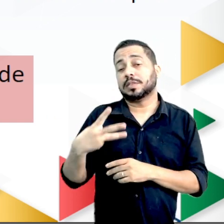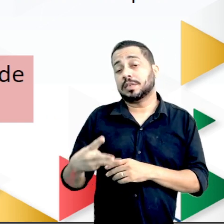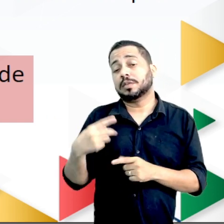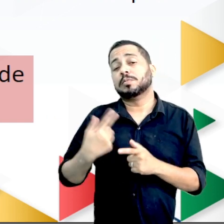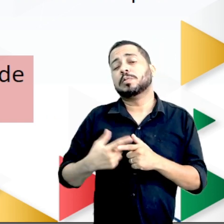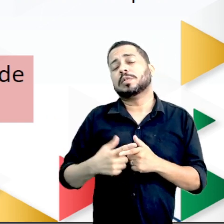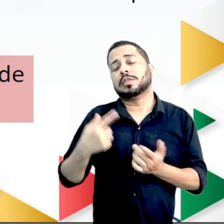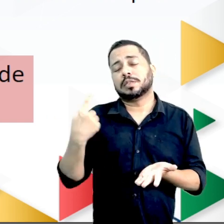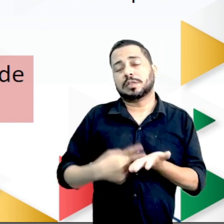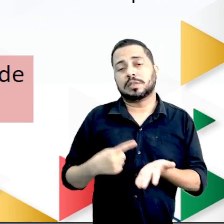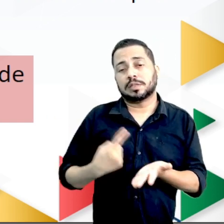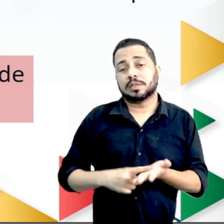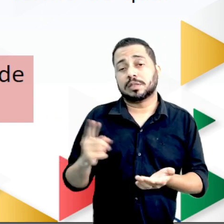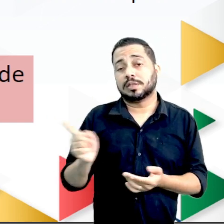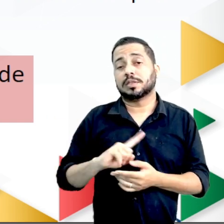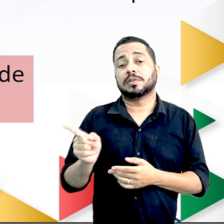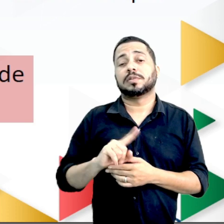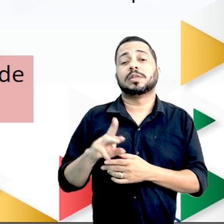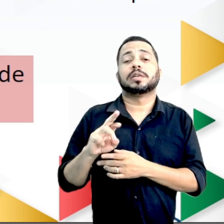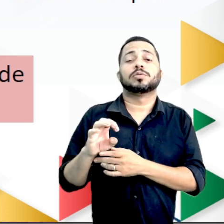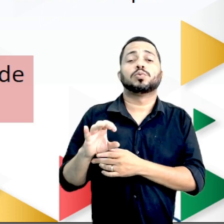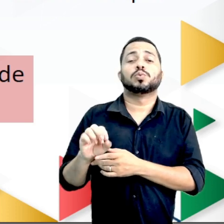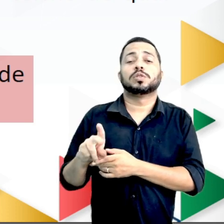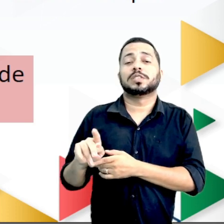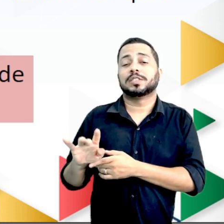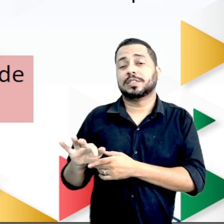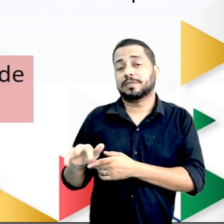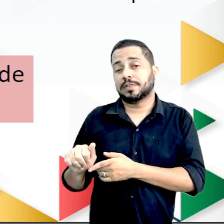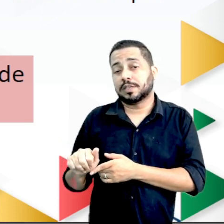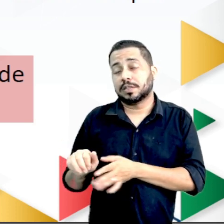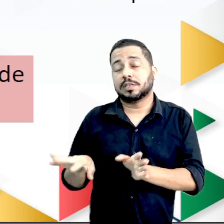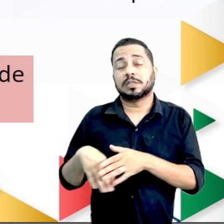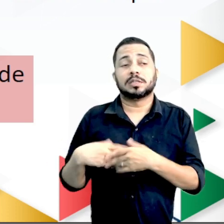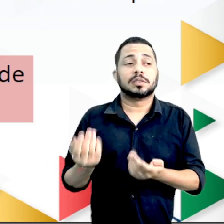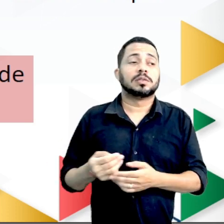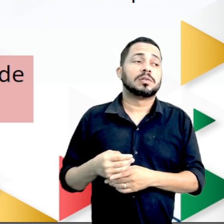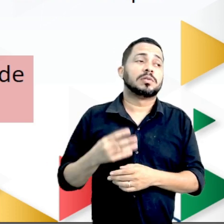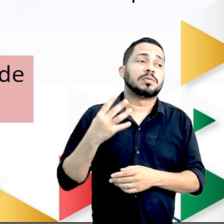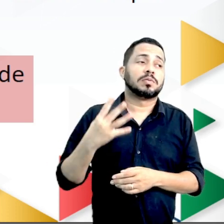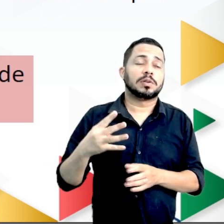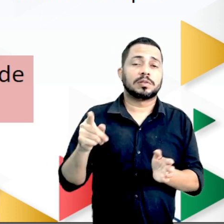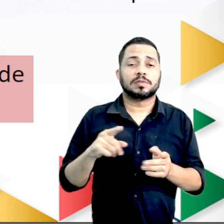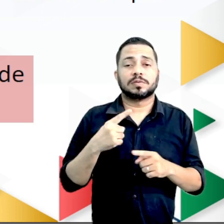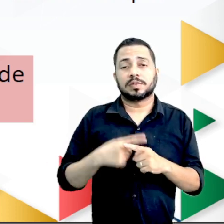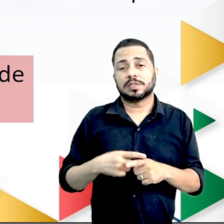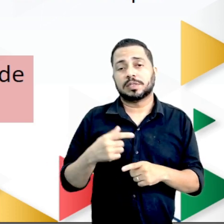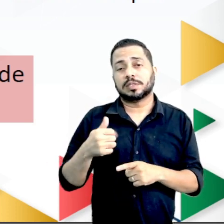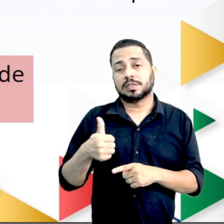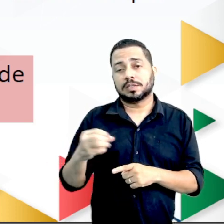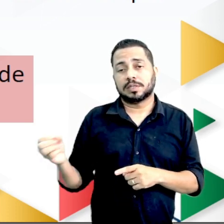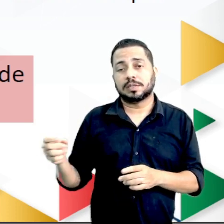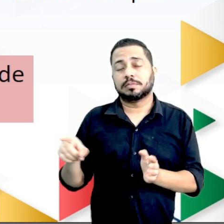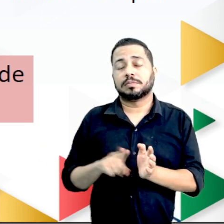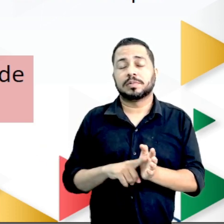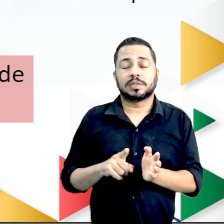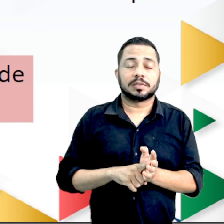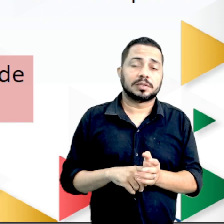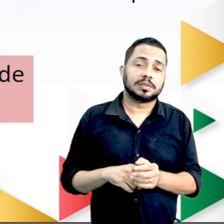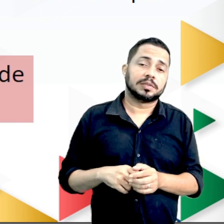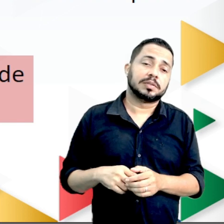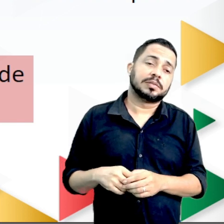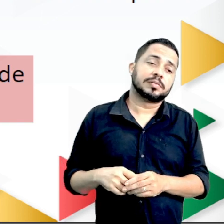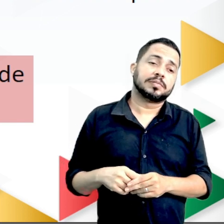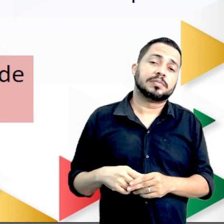foi definida de maneira não recursiva, ela é mais objetiva e direta. 4 vezes 100 menos 3, tá? 4 vezes 100 vai